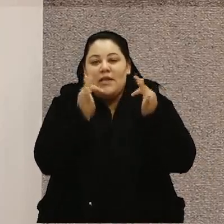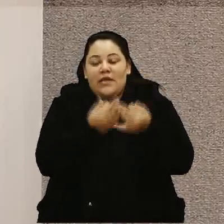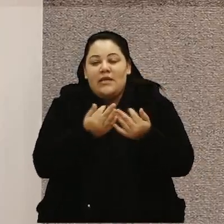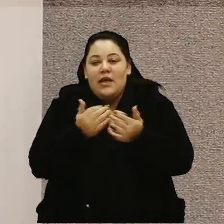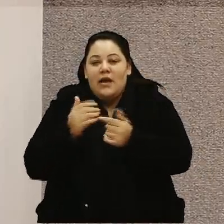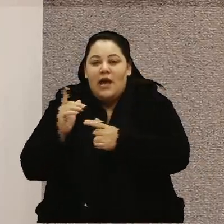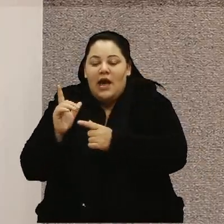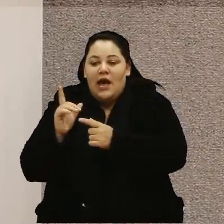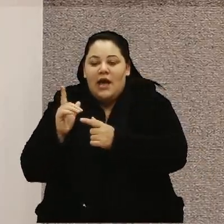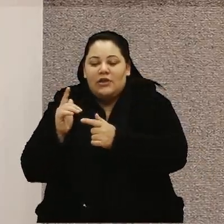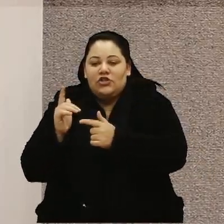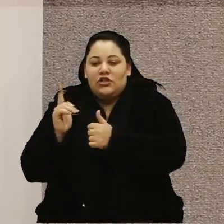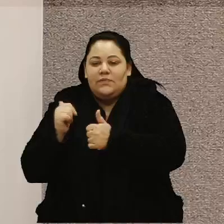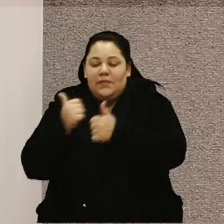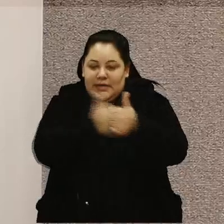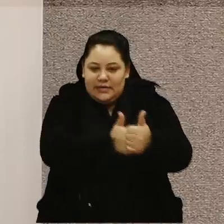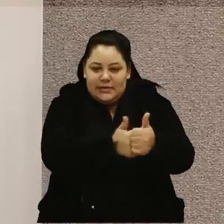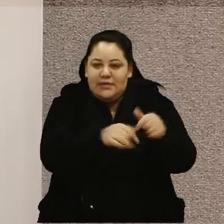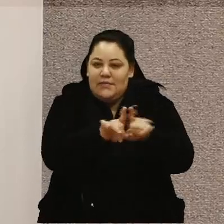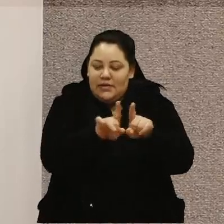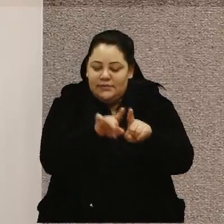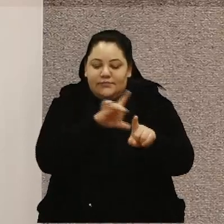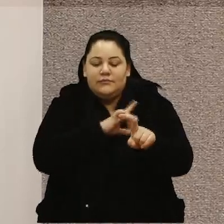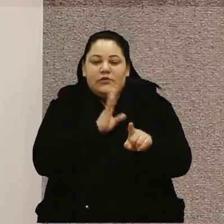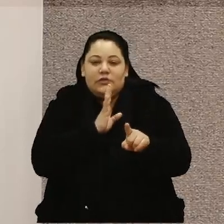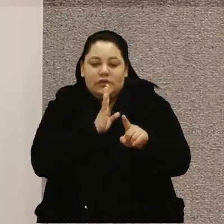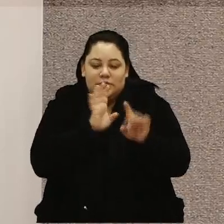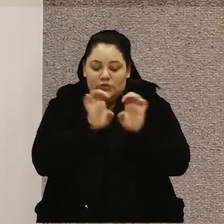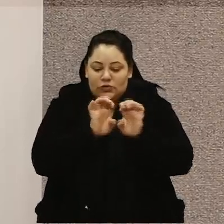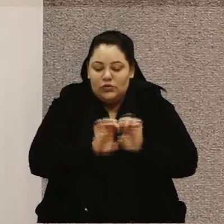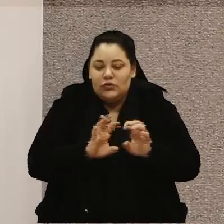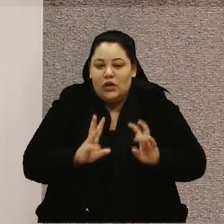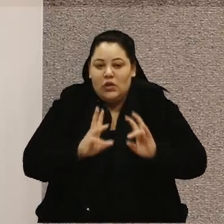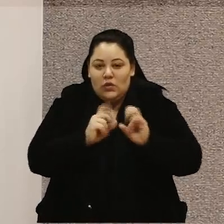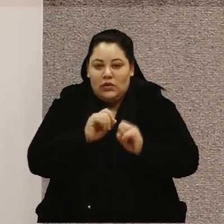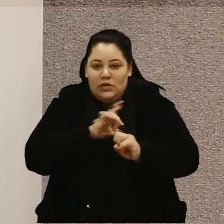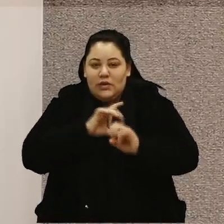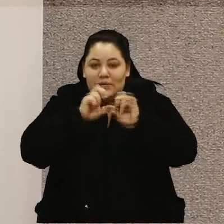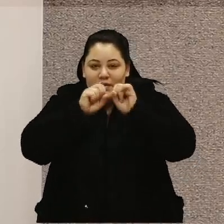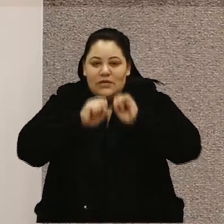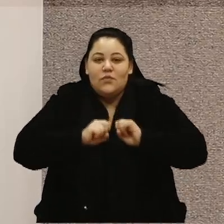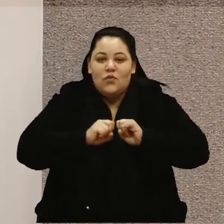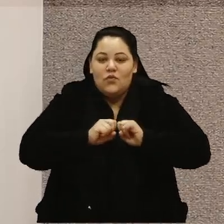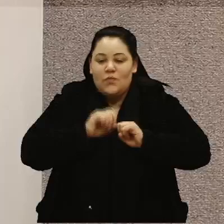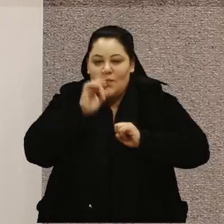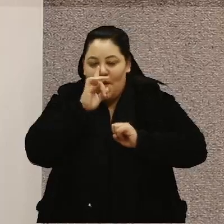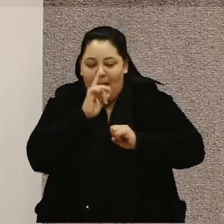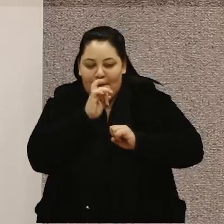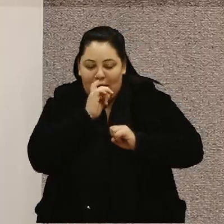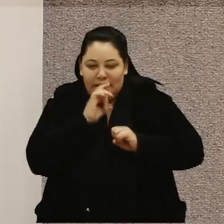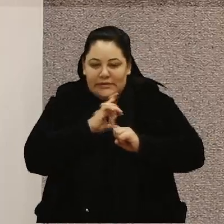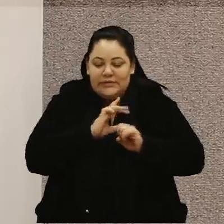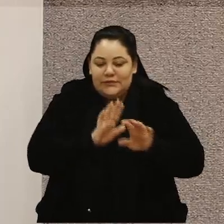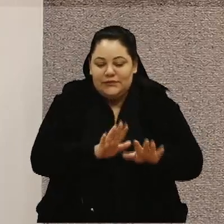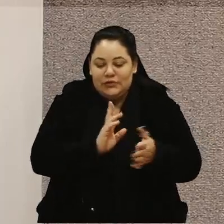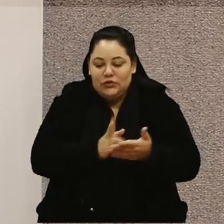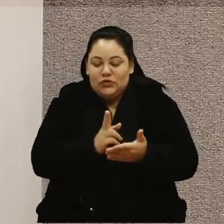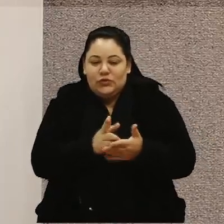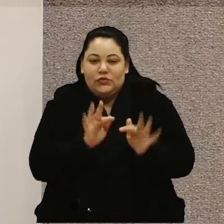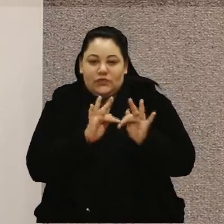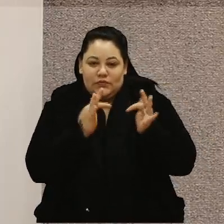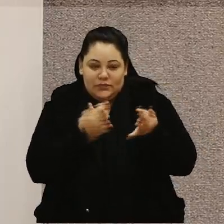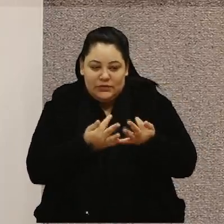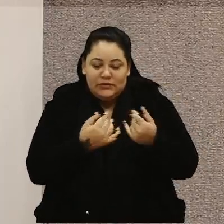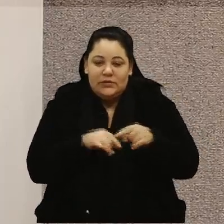estrutura voltada para isso, inclusive com testemunho de pais que deixam seus filhos ali durante as reuniões para que também possam